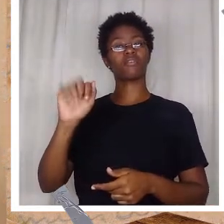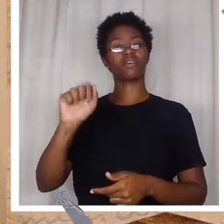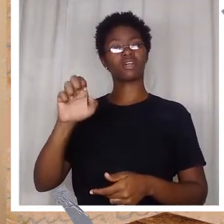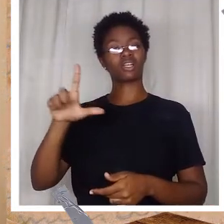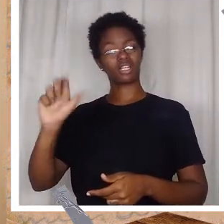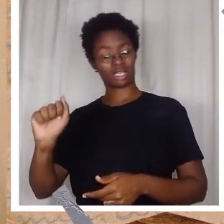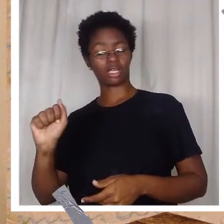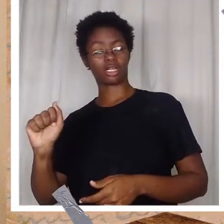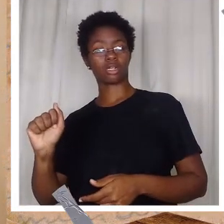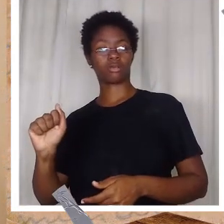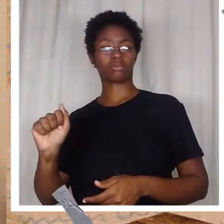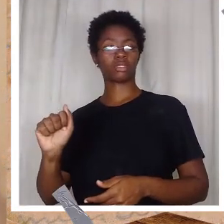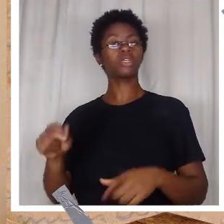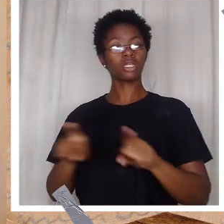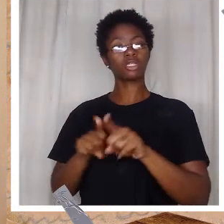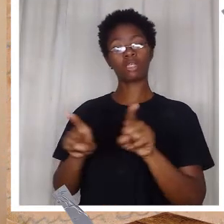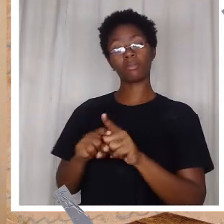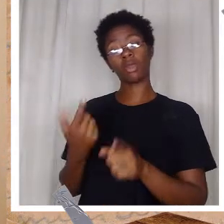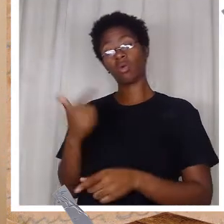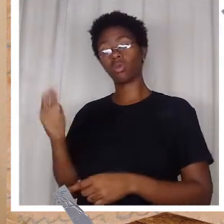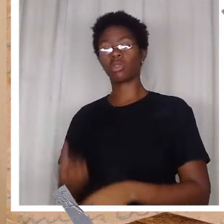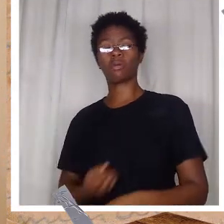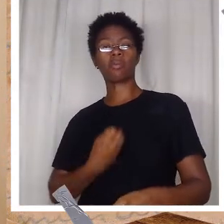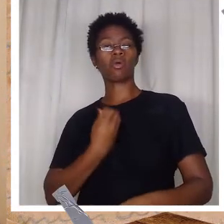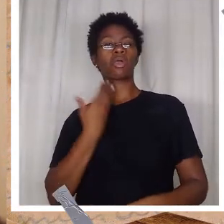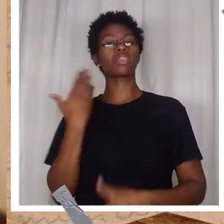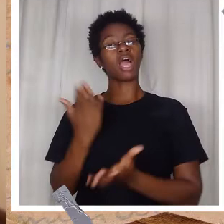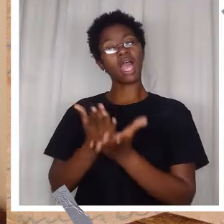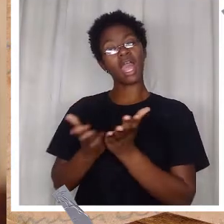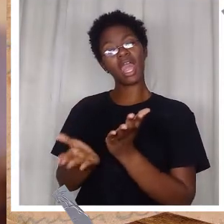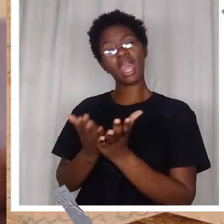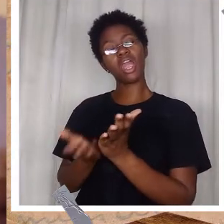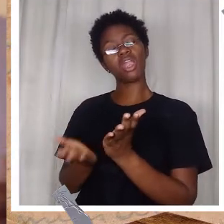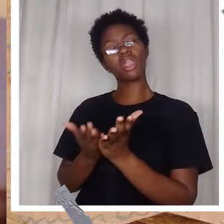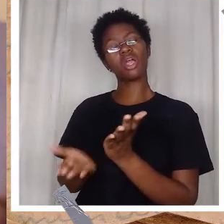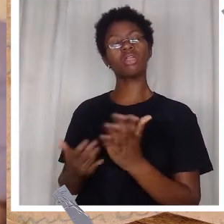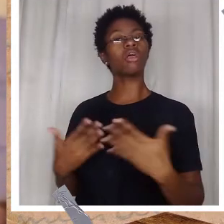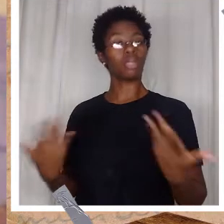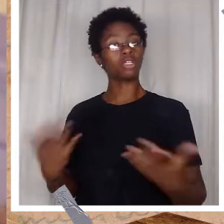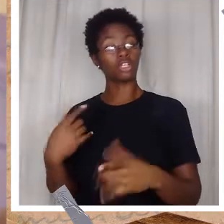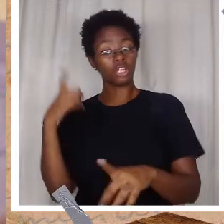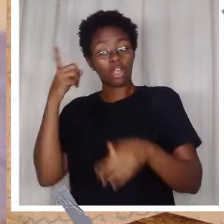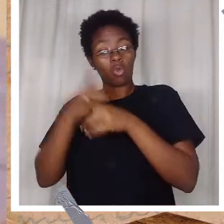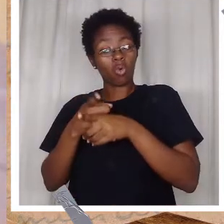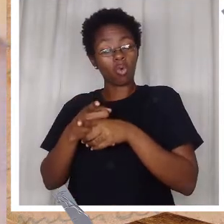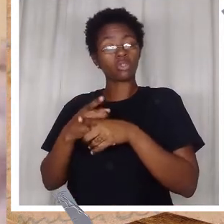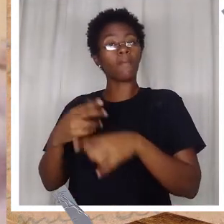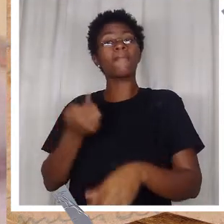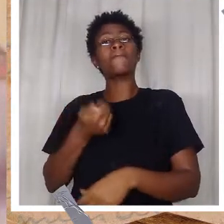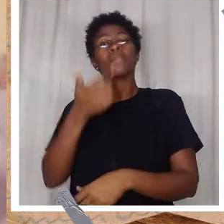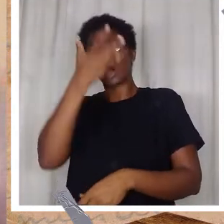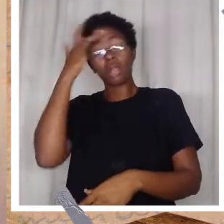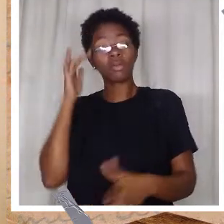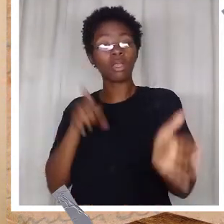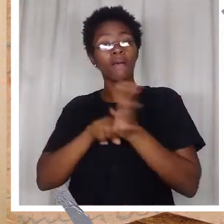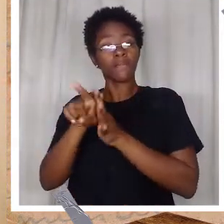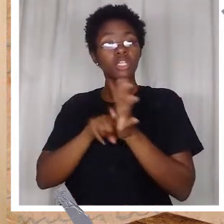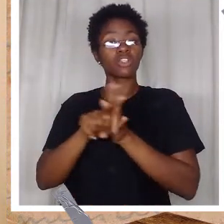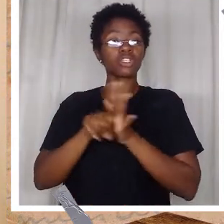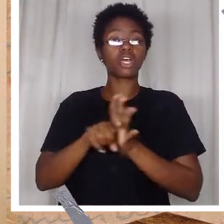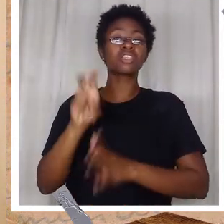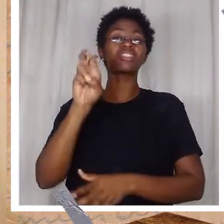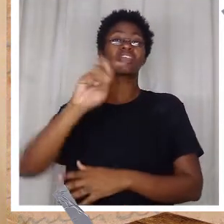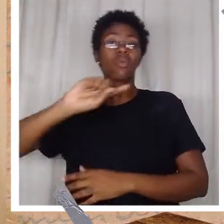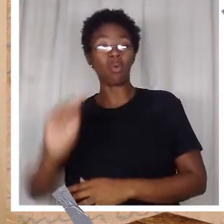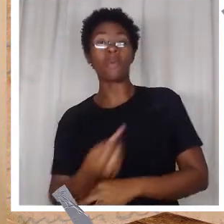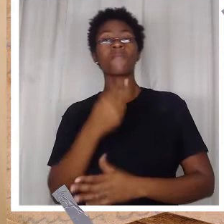de Resíduos, que é maravilhoso, que é onde a gente vai descobrindo, porque poucas pessoas pesquisaram nesses 5.000